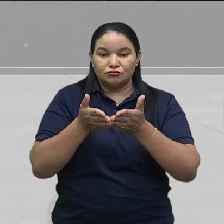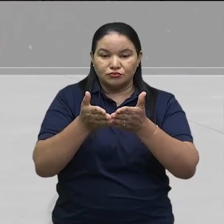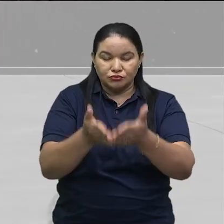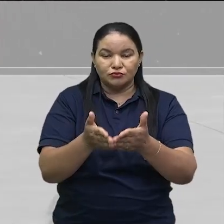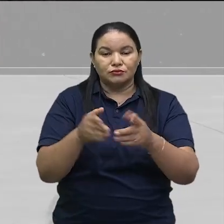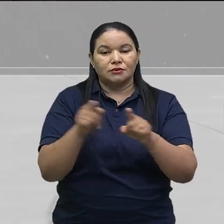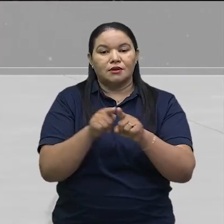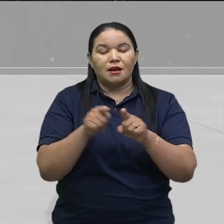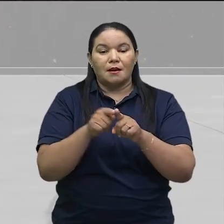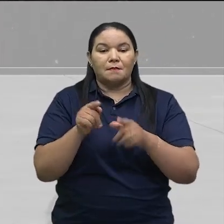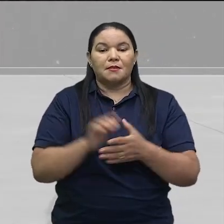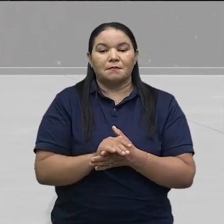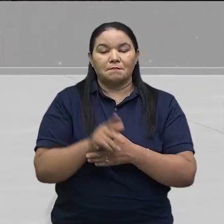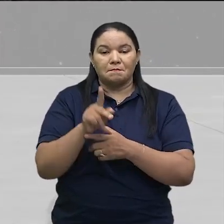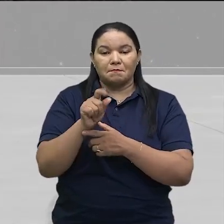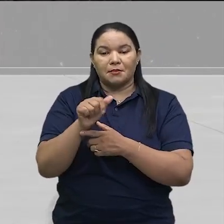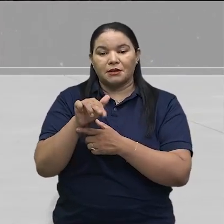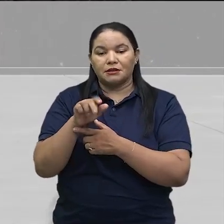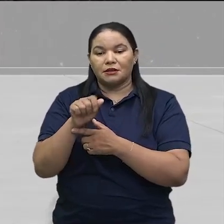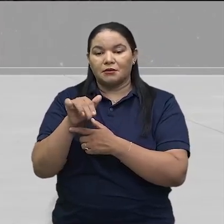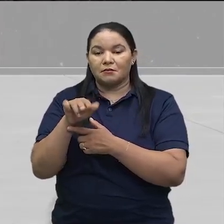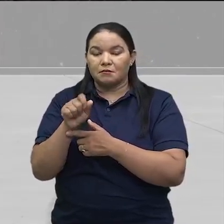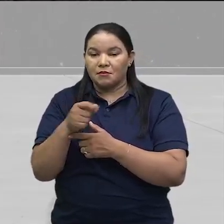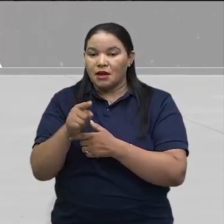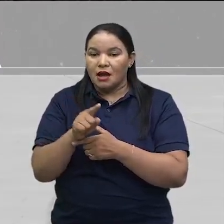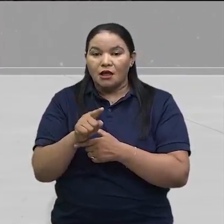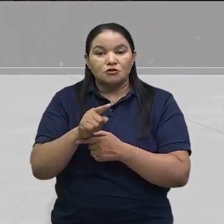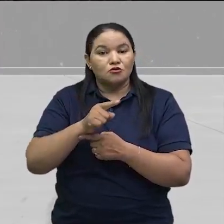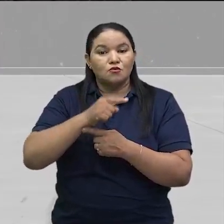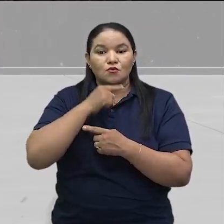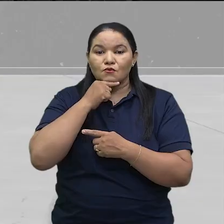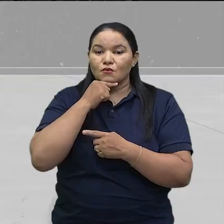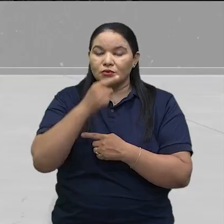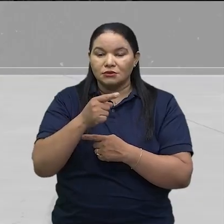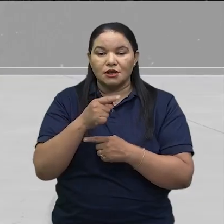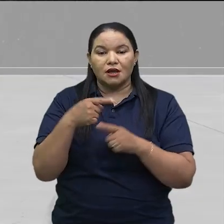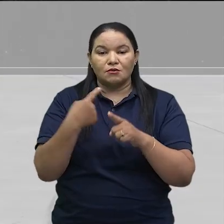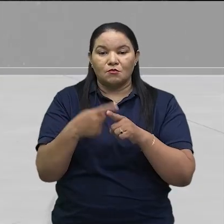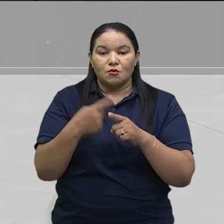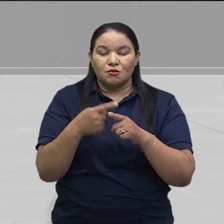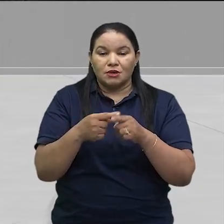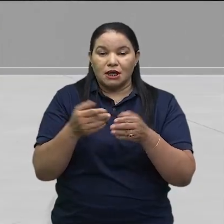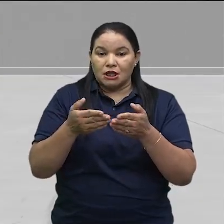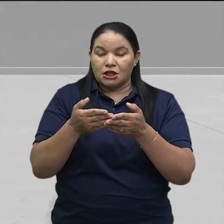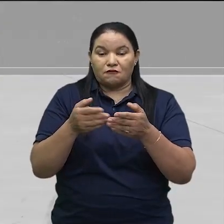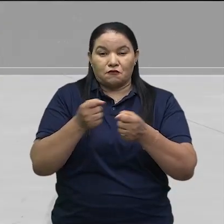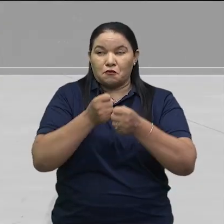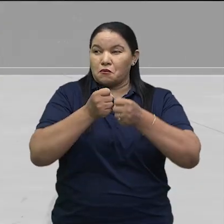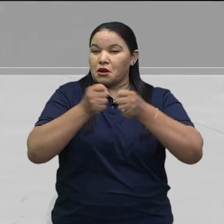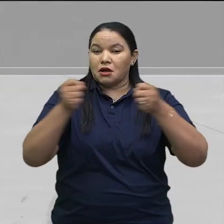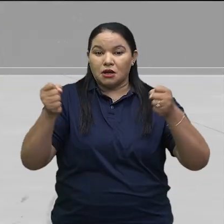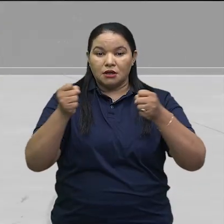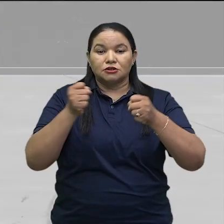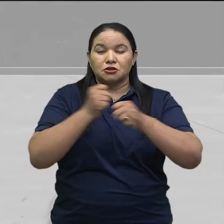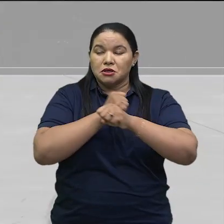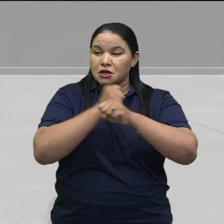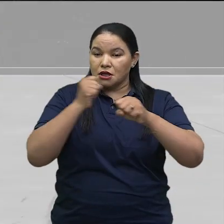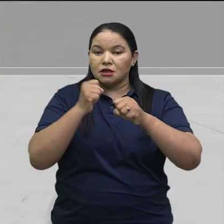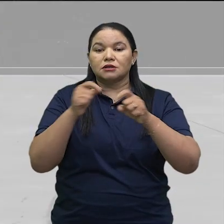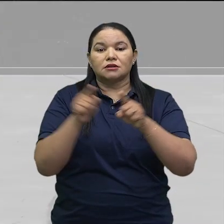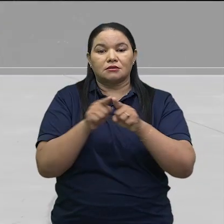o Canal do Panamá, nem comportar mais as embarcações modernas, como essas aqui que vocês